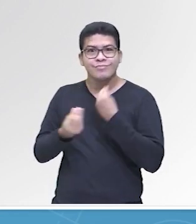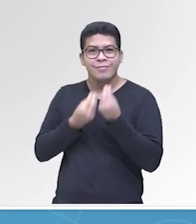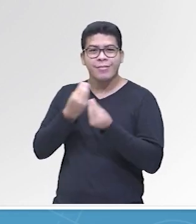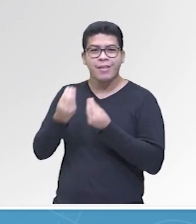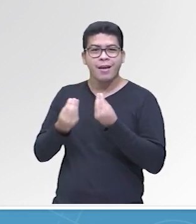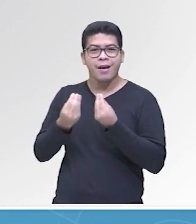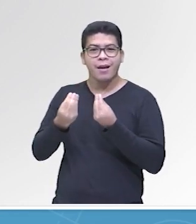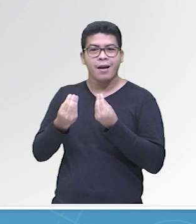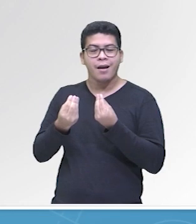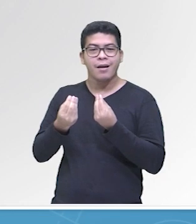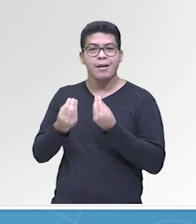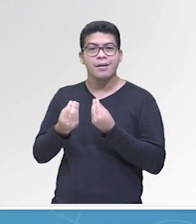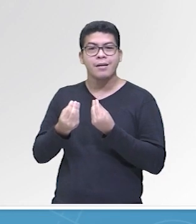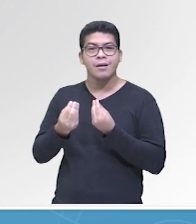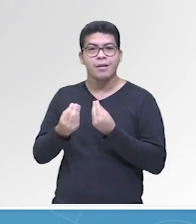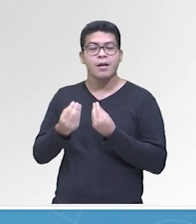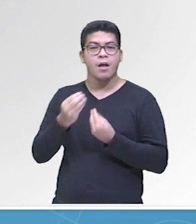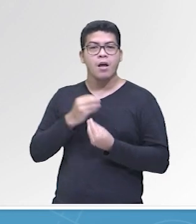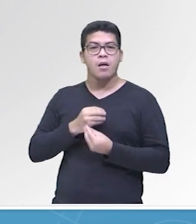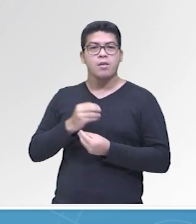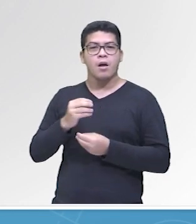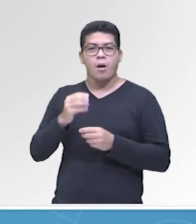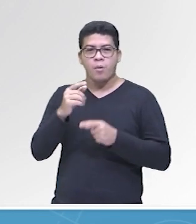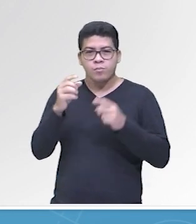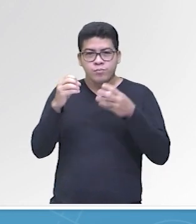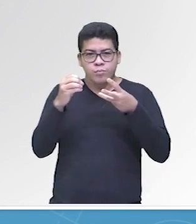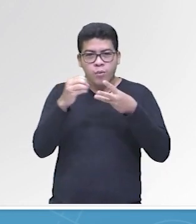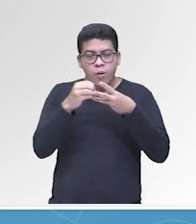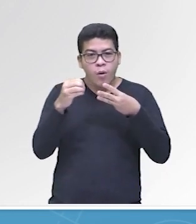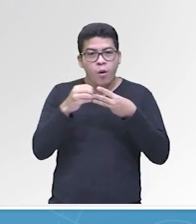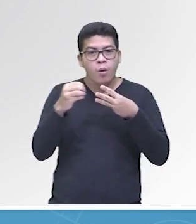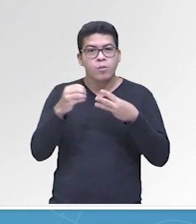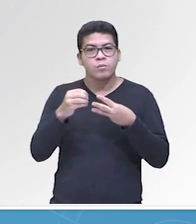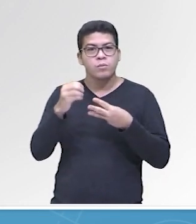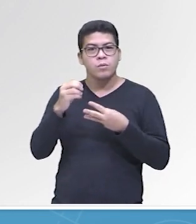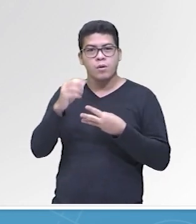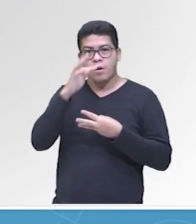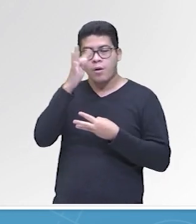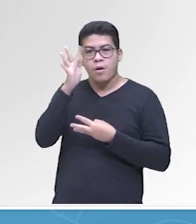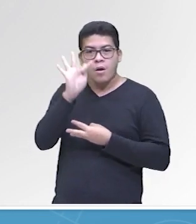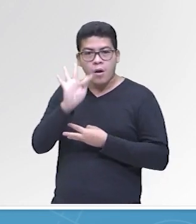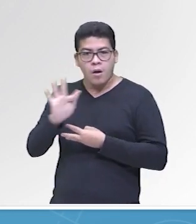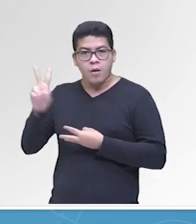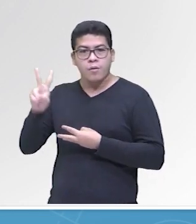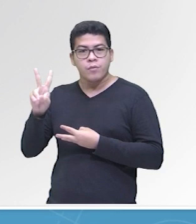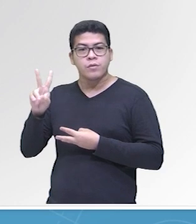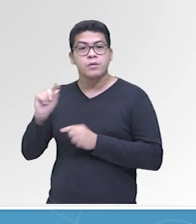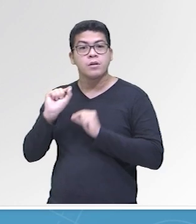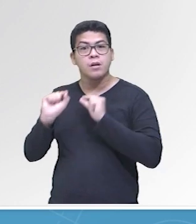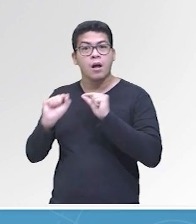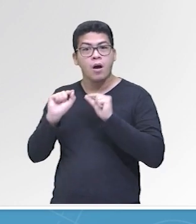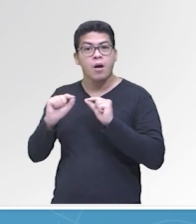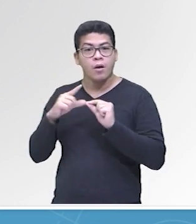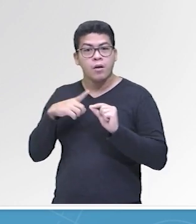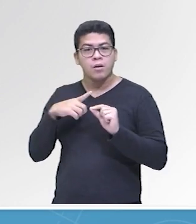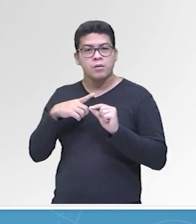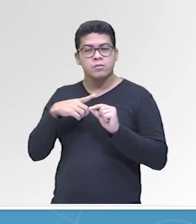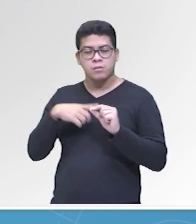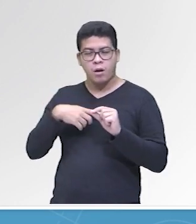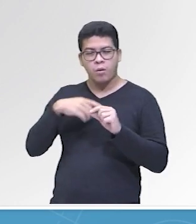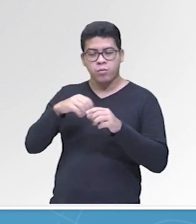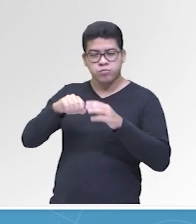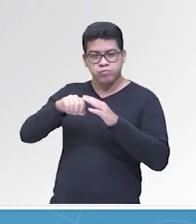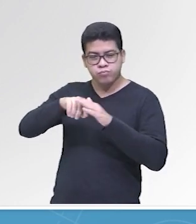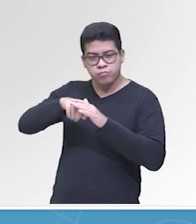exemplo aí é a célula vegetal, trazendo aí para você que é retirada a celulose, né, das plantas ali,